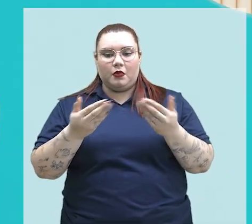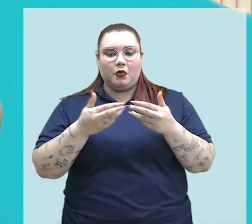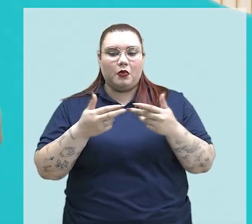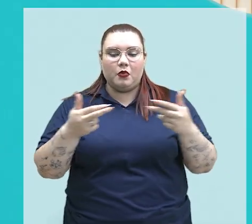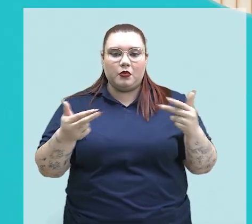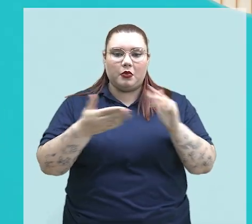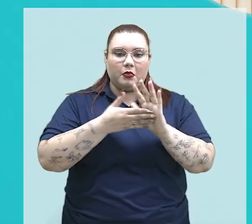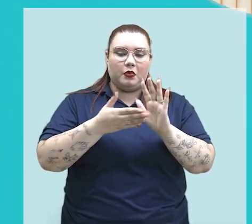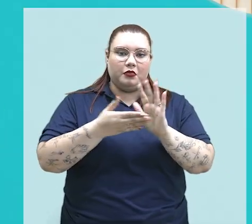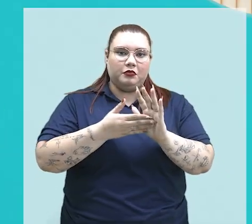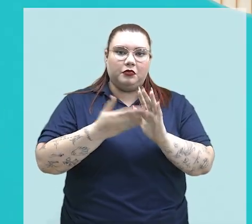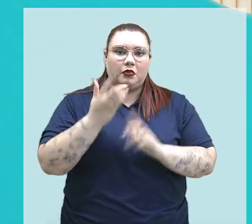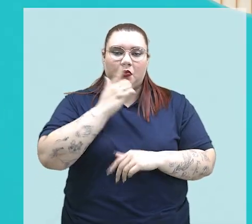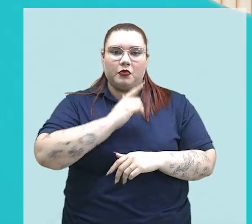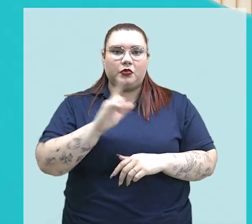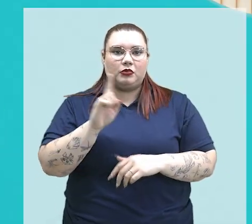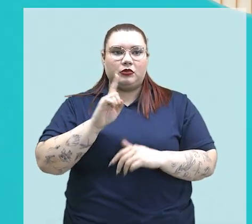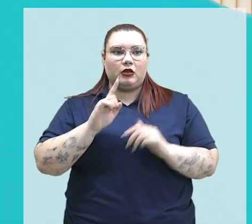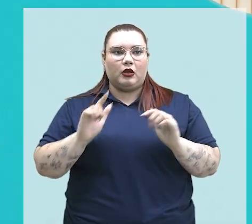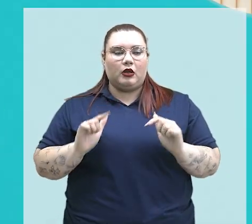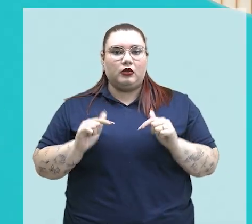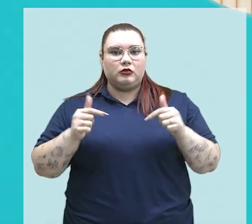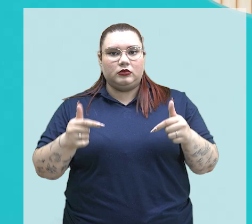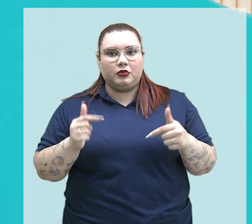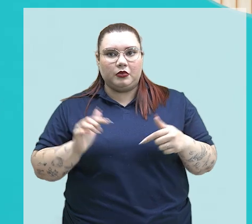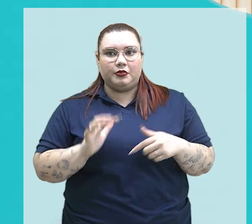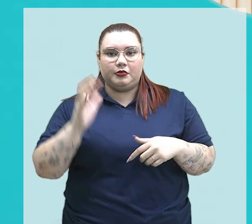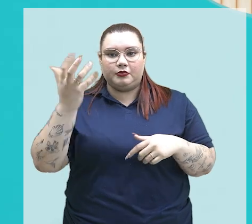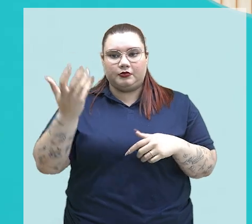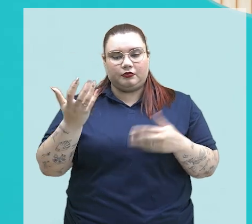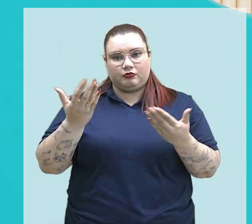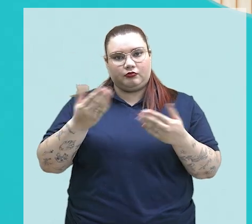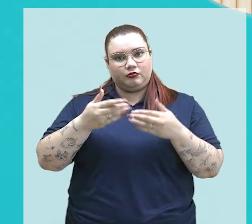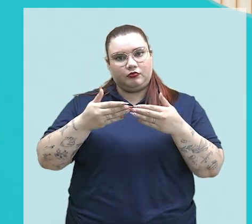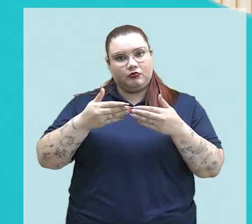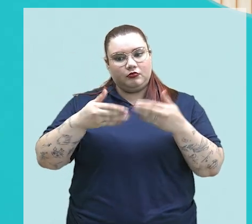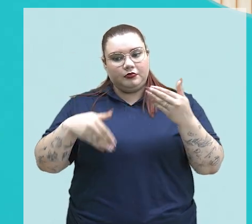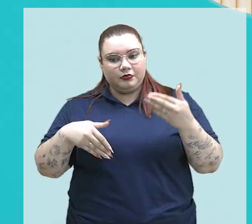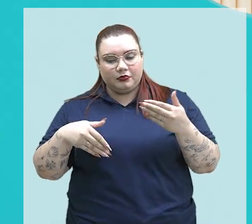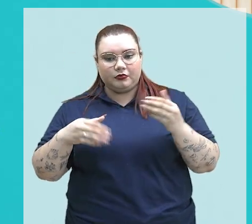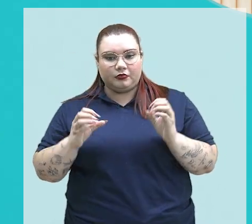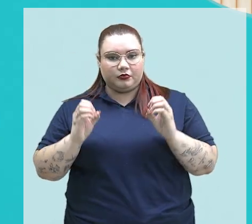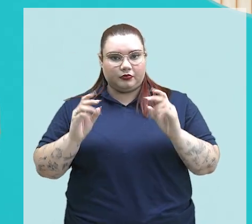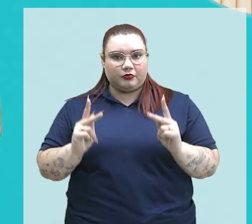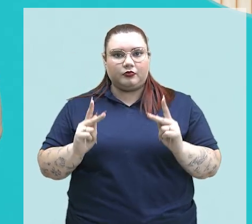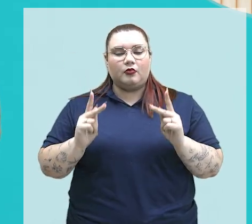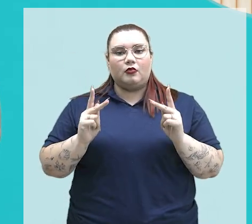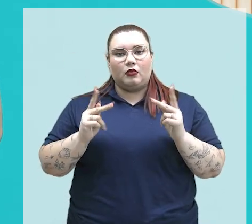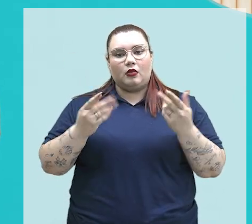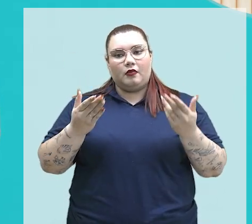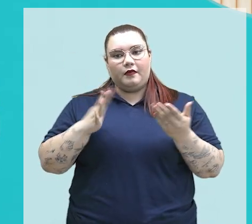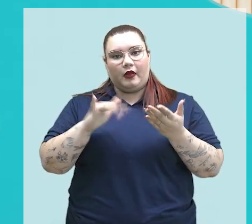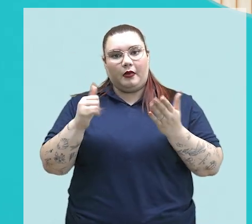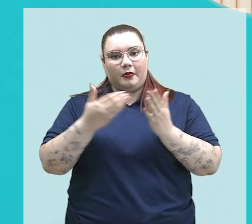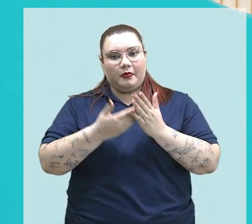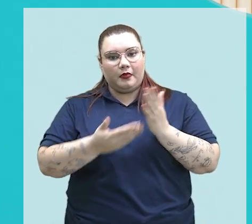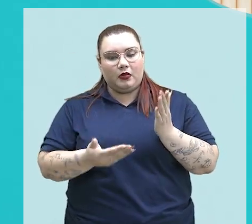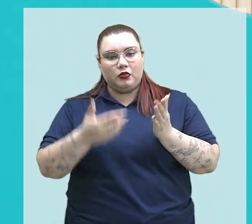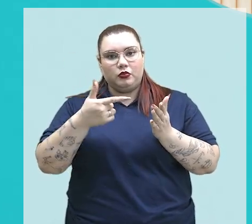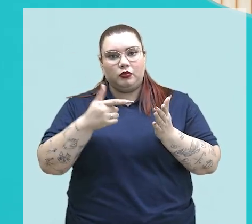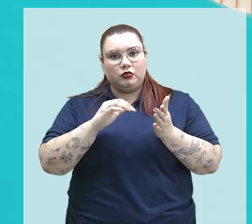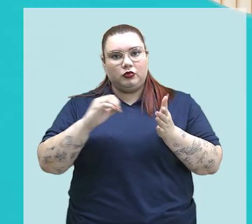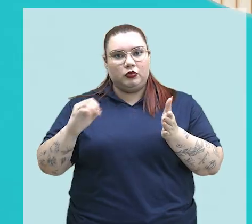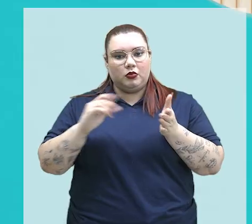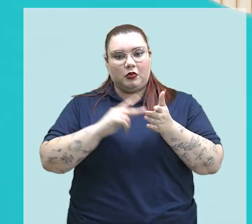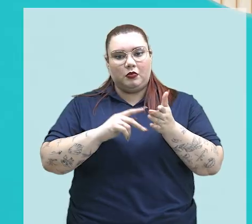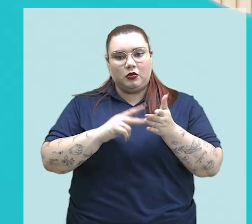uma proposta que não é viável, ou seja, não vai acontecer. Então, isso não é válido, tá? Você vai perder ali os seus 200 pontos